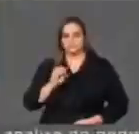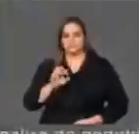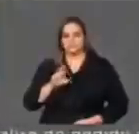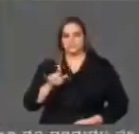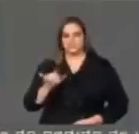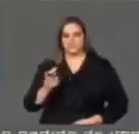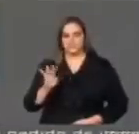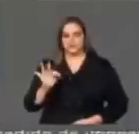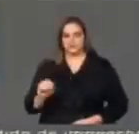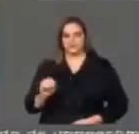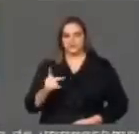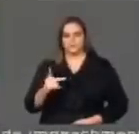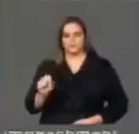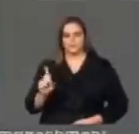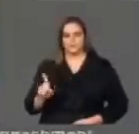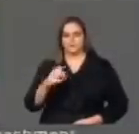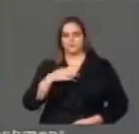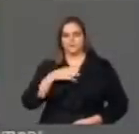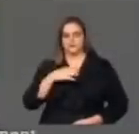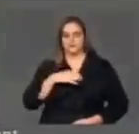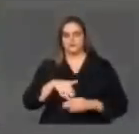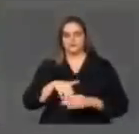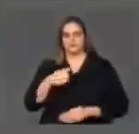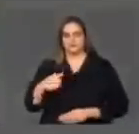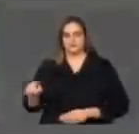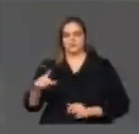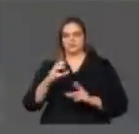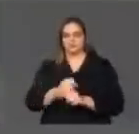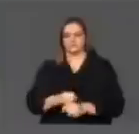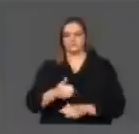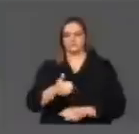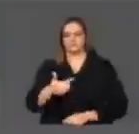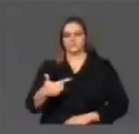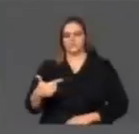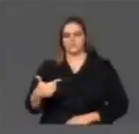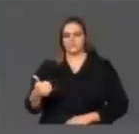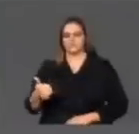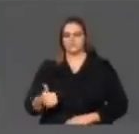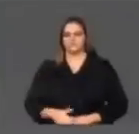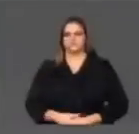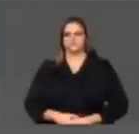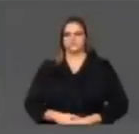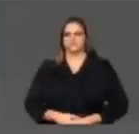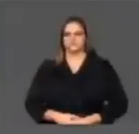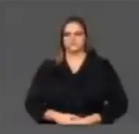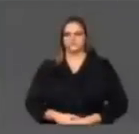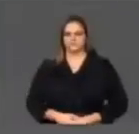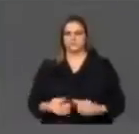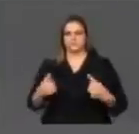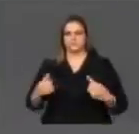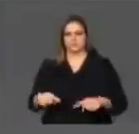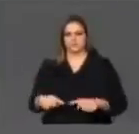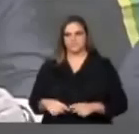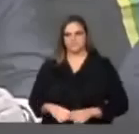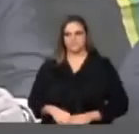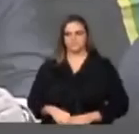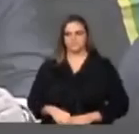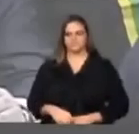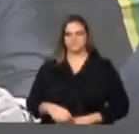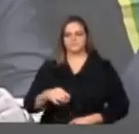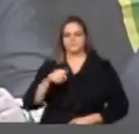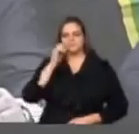do PSD da Bahia, votou não, totalizando 121 votos contrários.